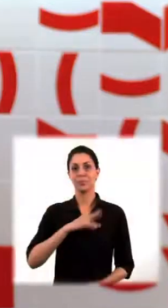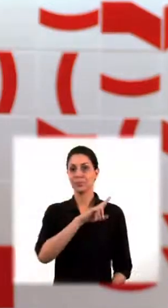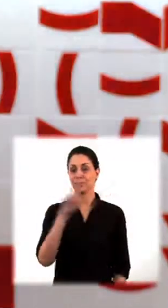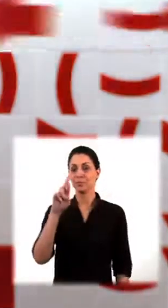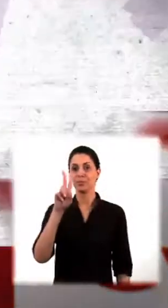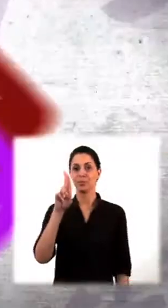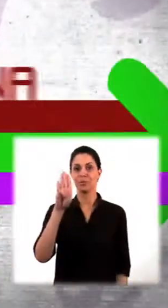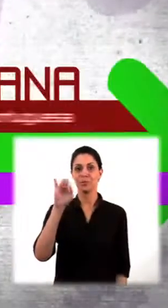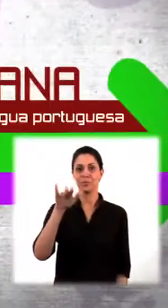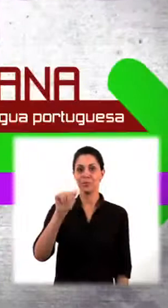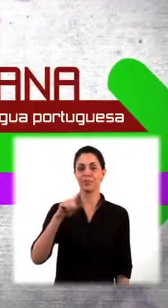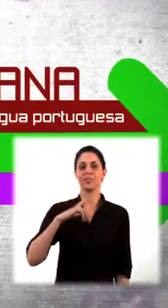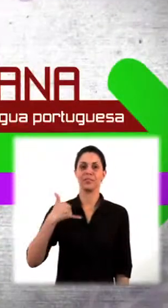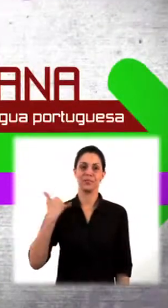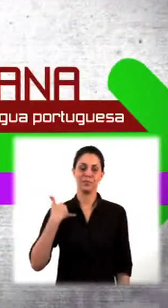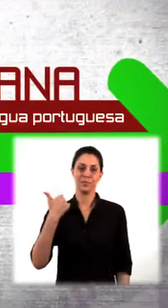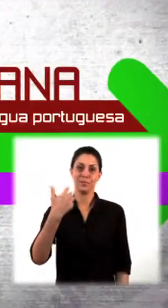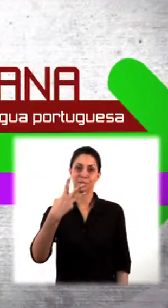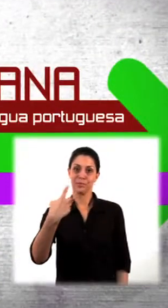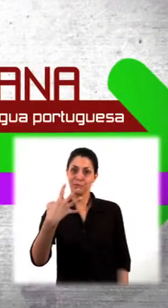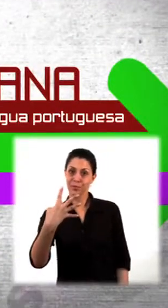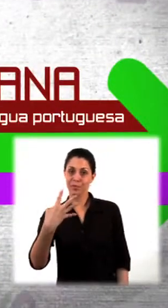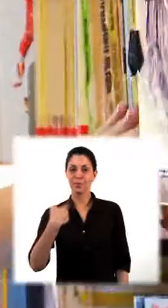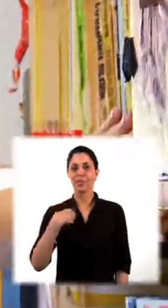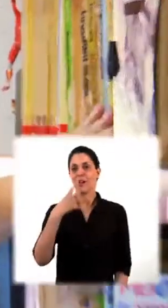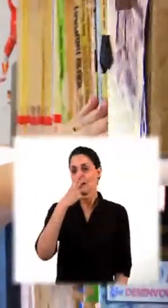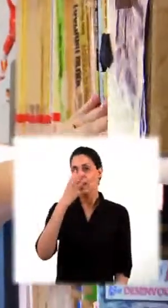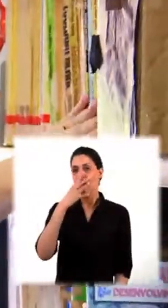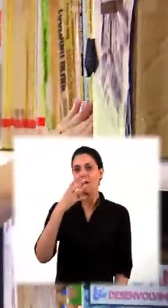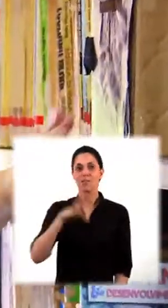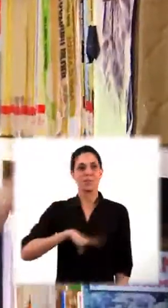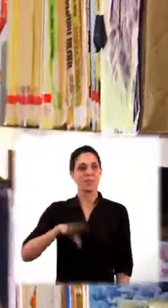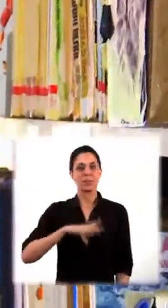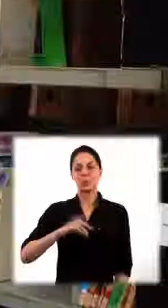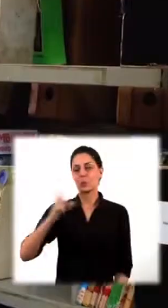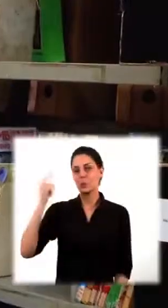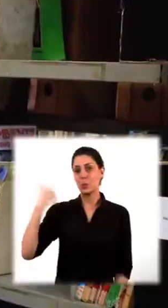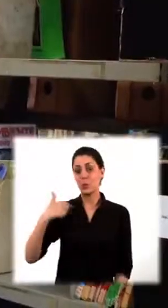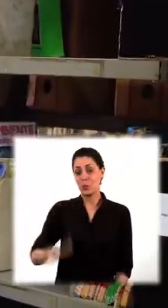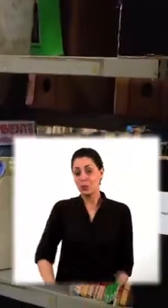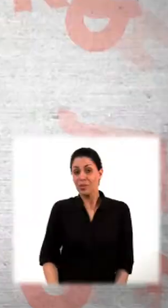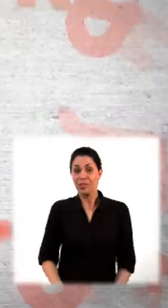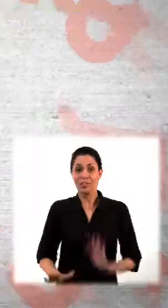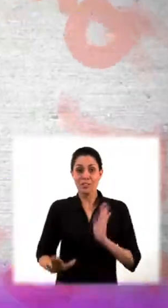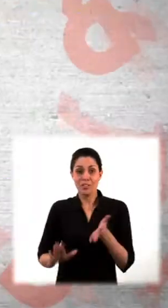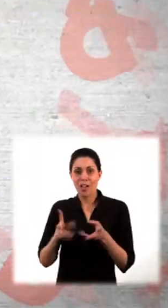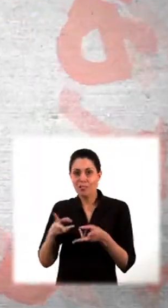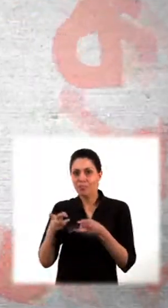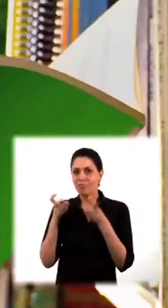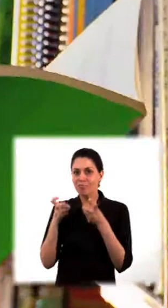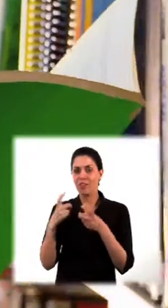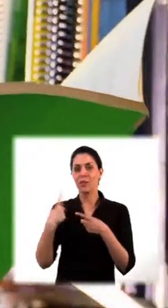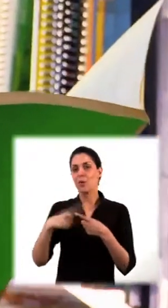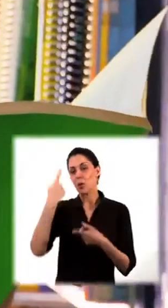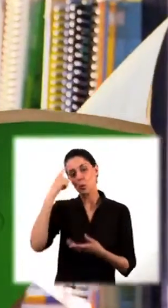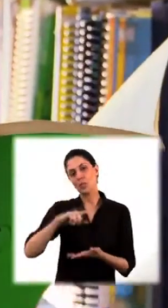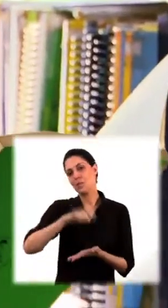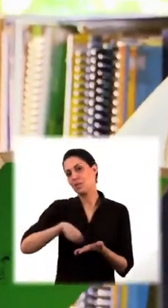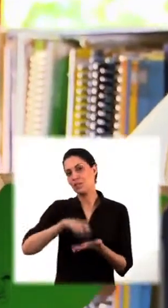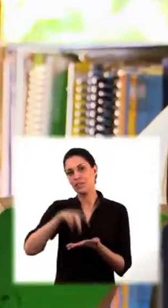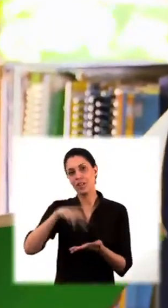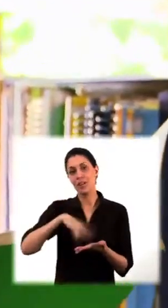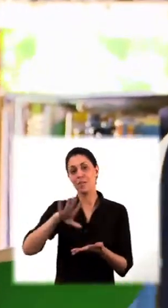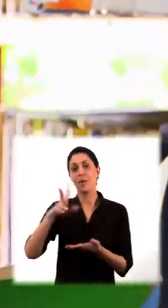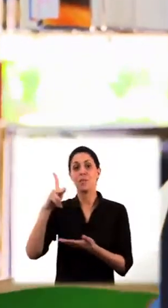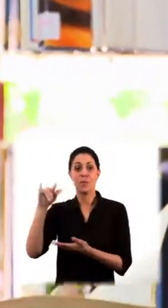Eu sou Rubiana, tenho 34 anos. O meu encanto pela língua portuguesa surgiu quando eu ainda era uma criancinha, que não sabia nem ler nem escrever,